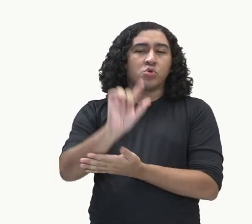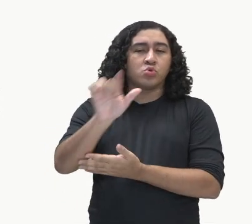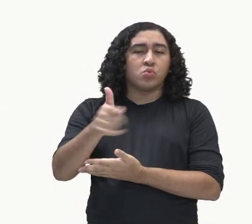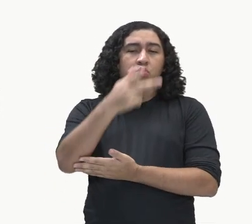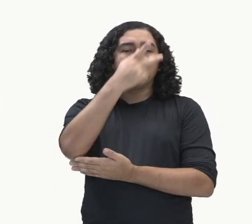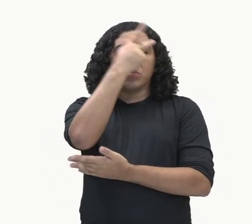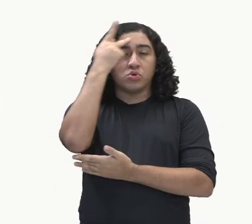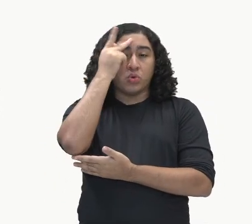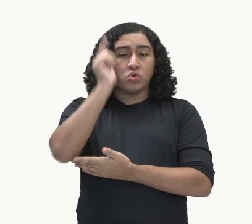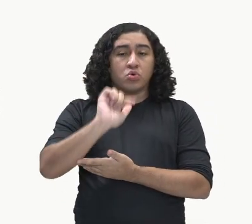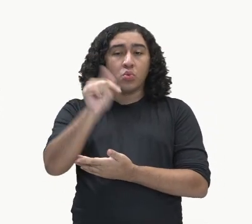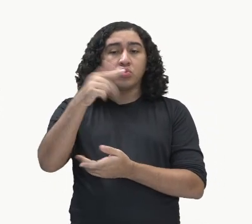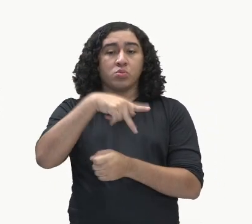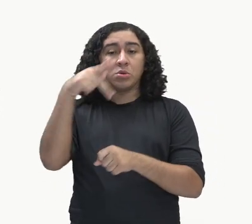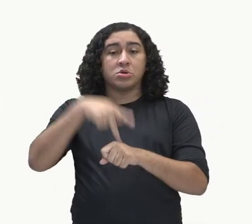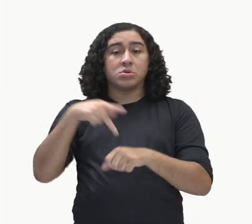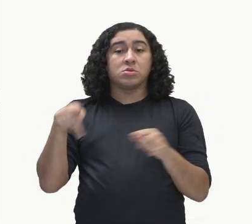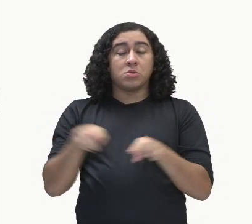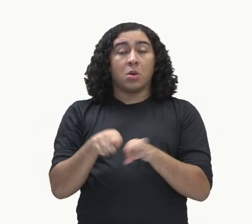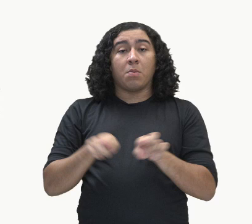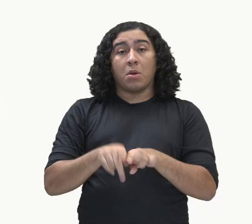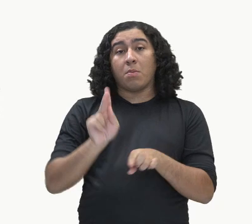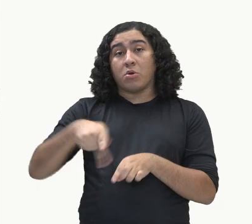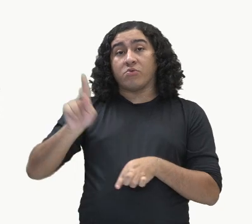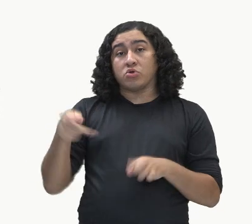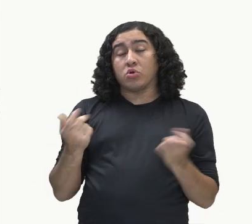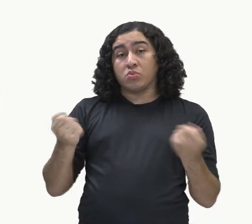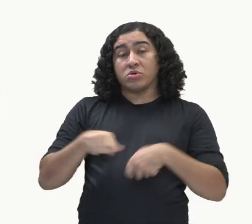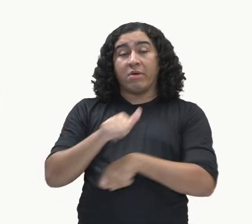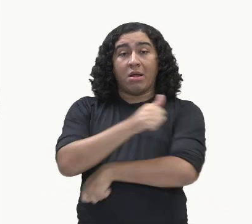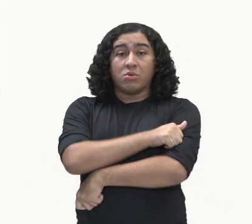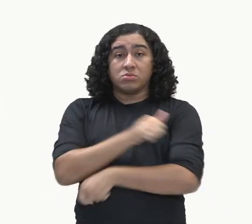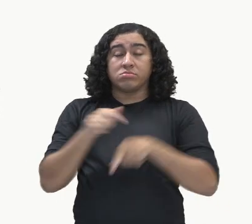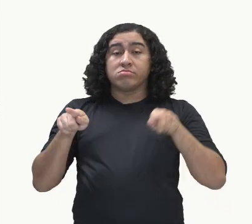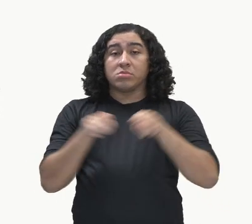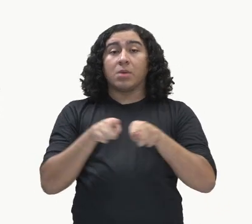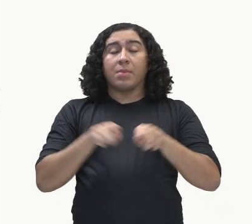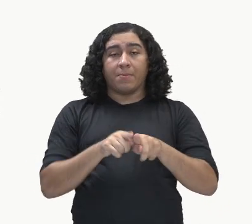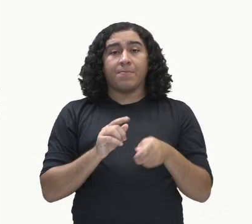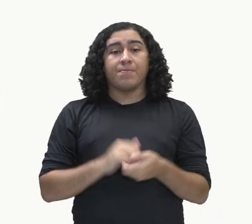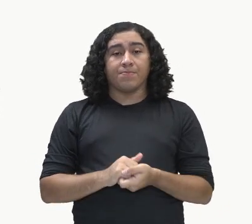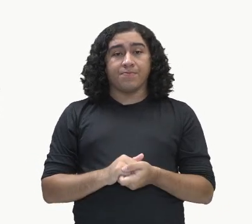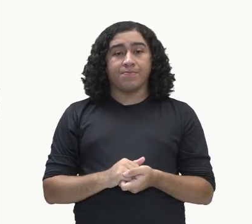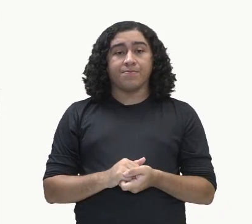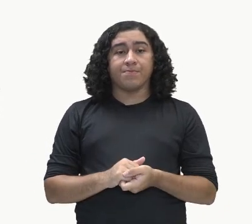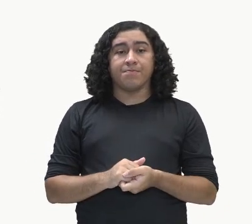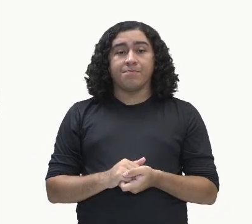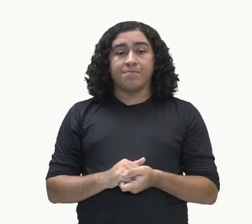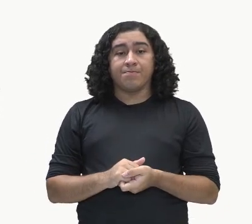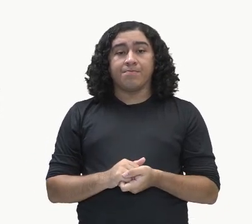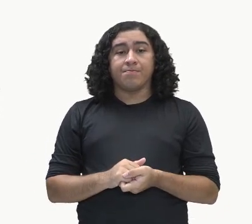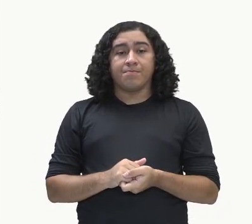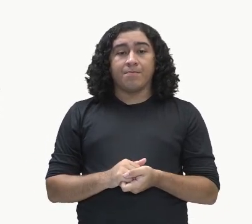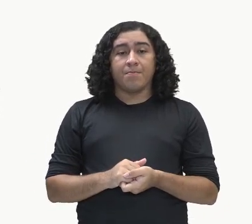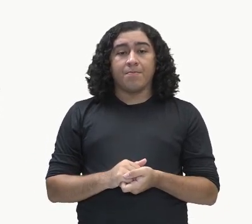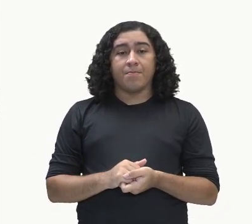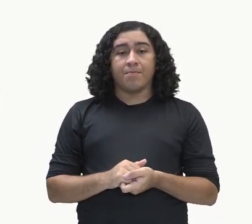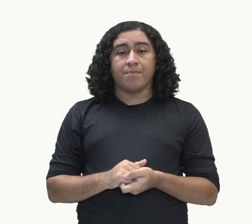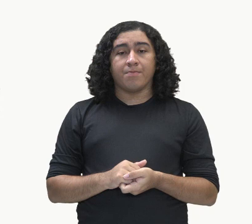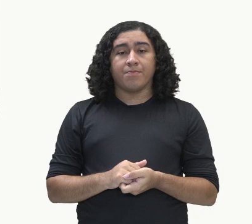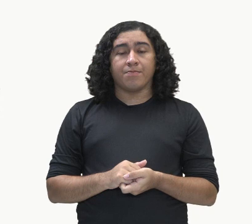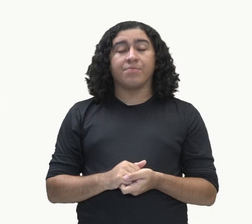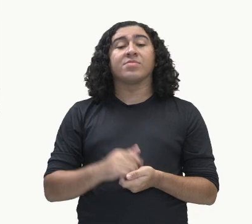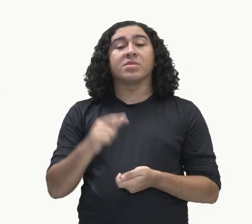países, assim como teachers também, professores, que têm cultural diversity,